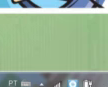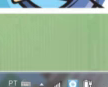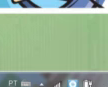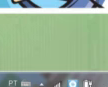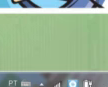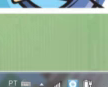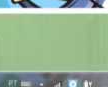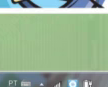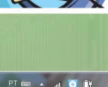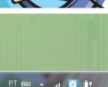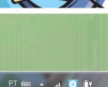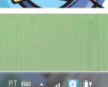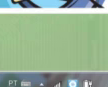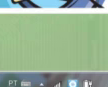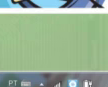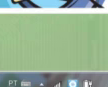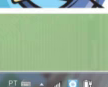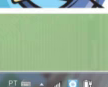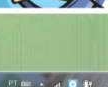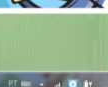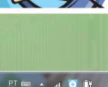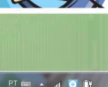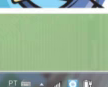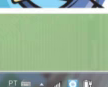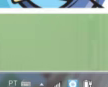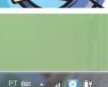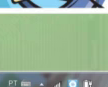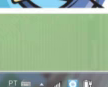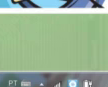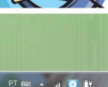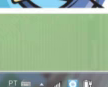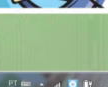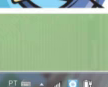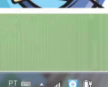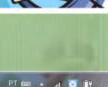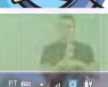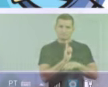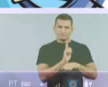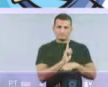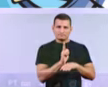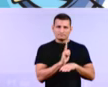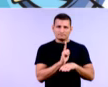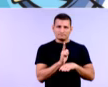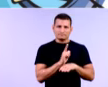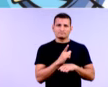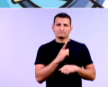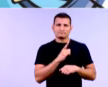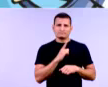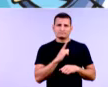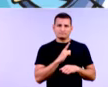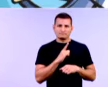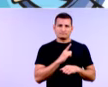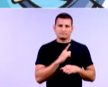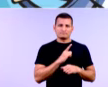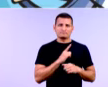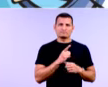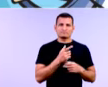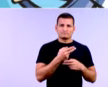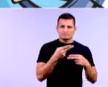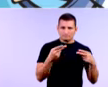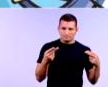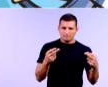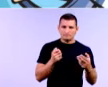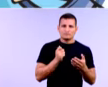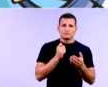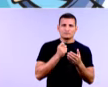né? Prezado gerente. Segue a proposta de orçamento relacionada à compra, faltou a crase, né? Isso.